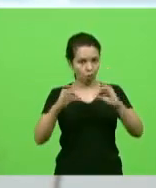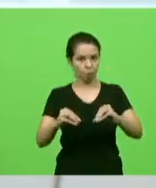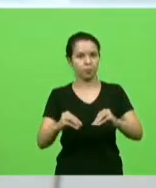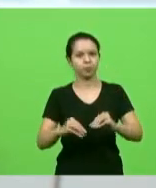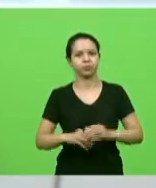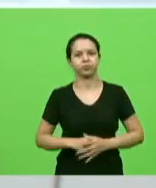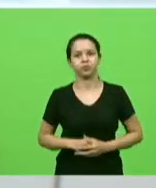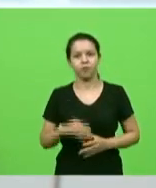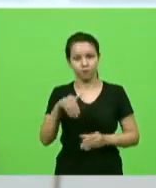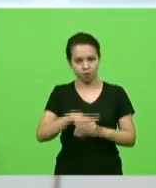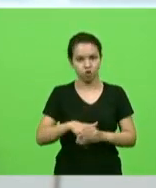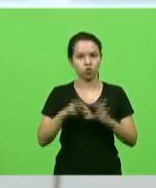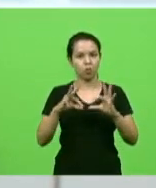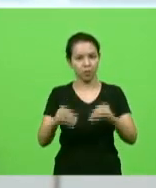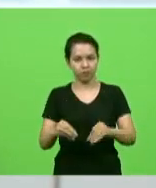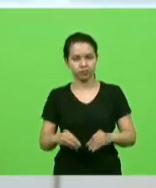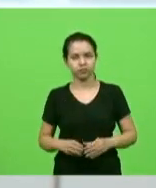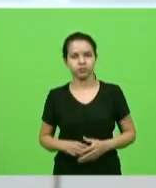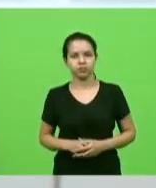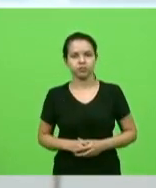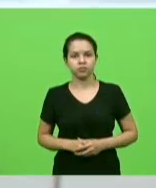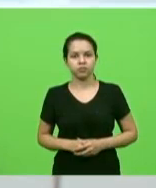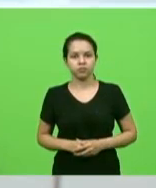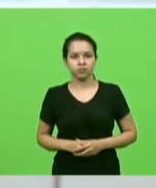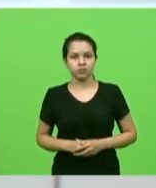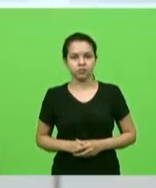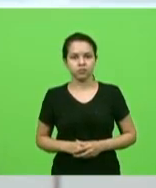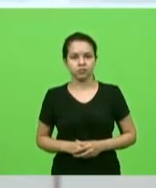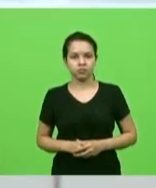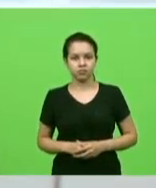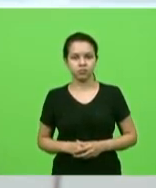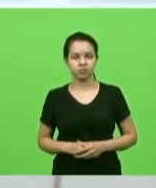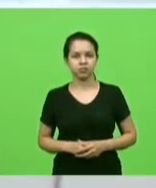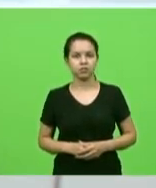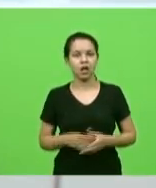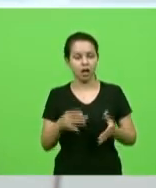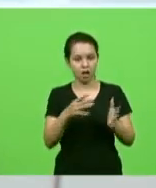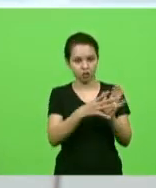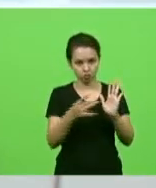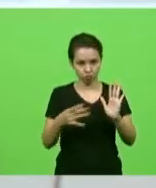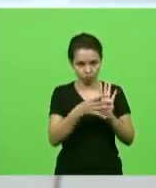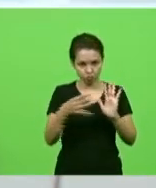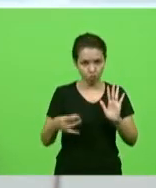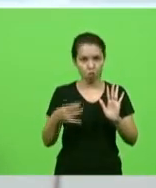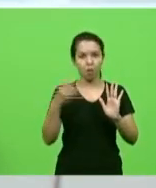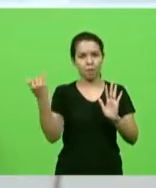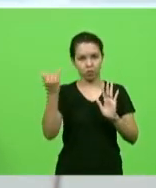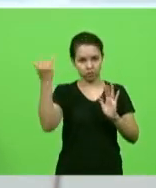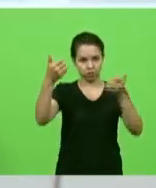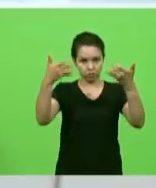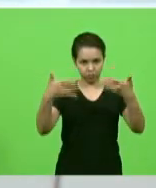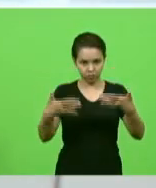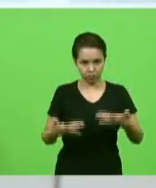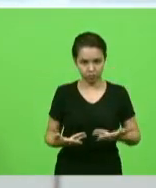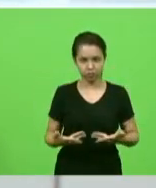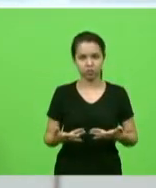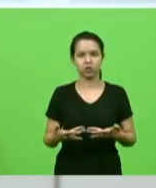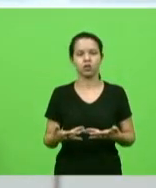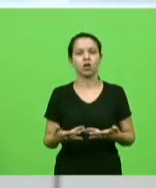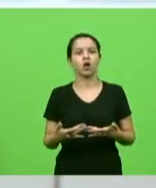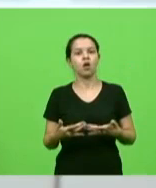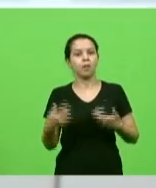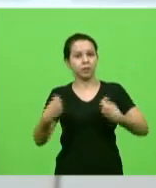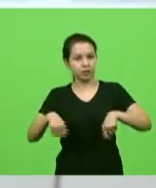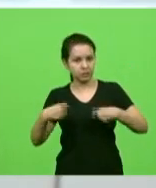voto completo 1 E abstraída essas importantes considerações a respeito da inafastável a